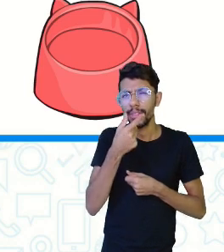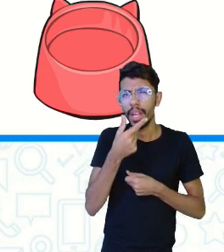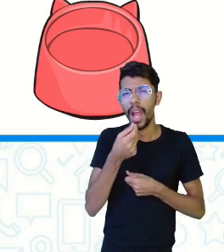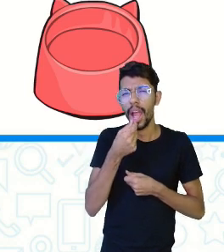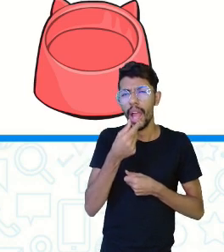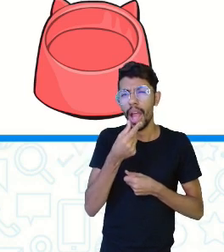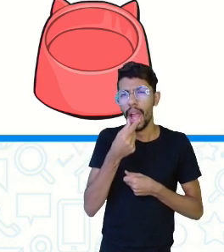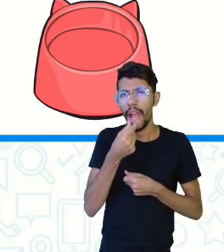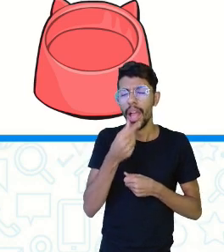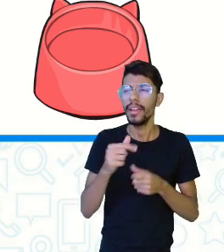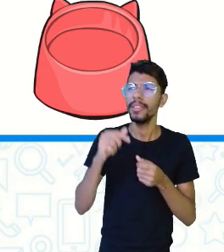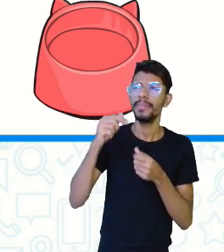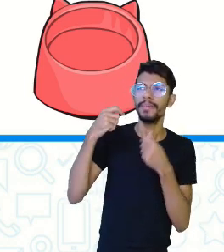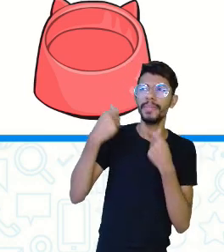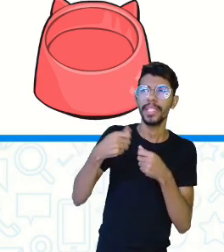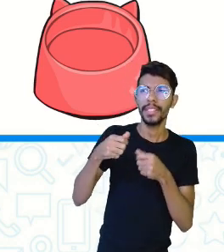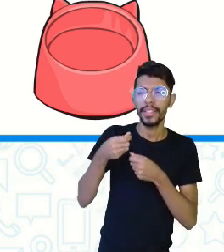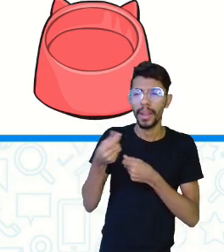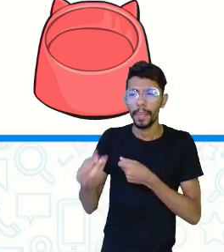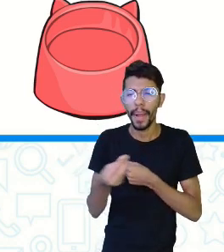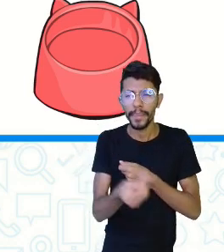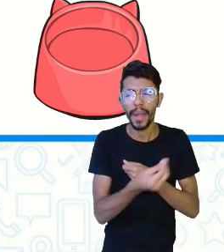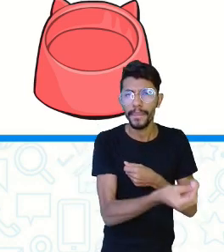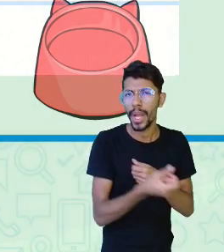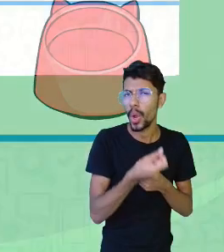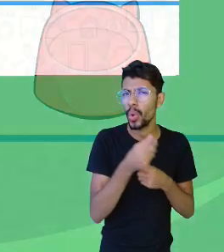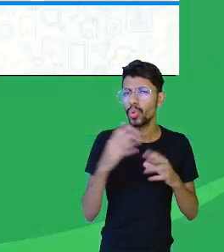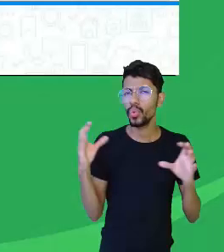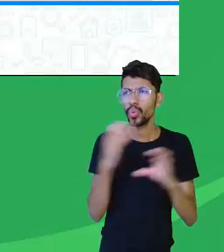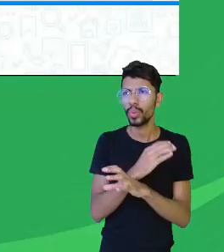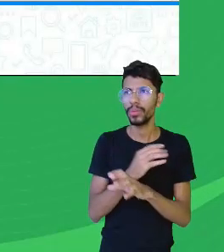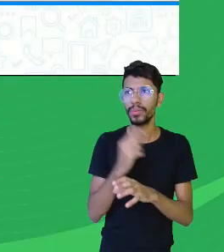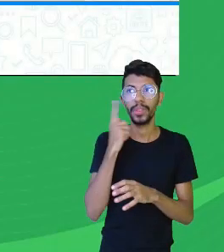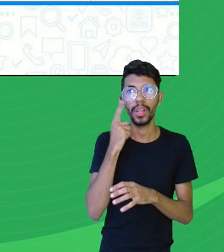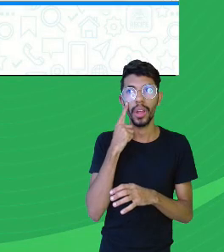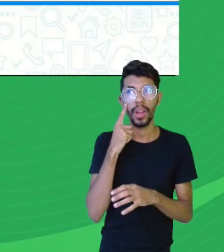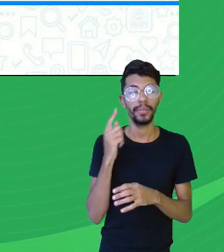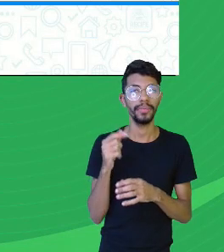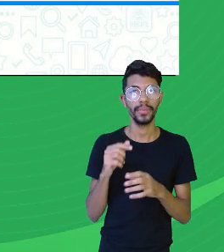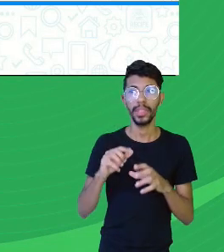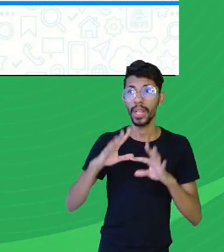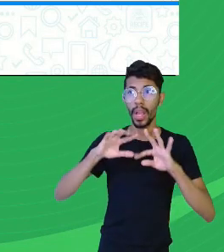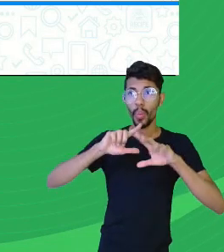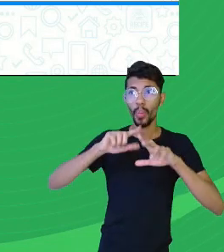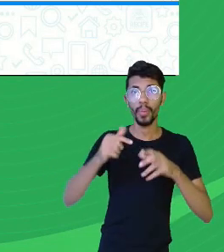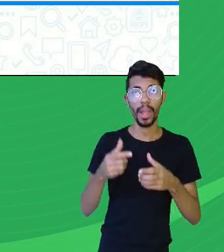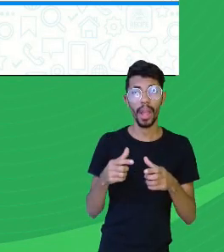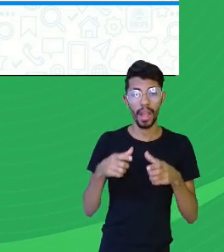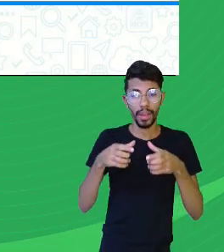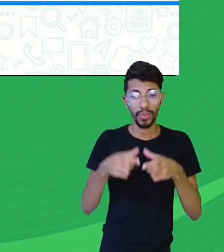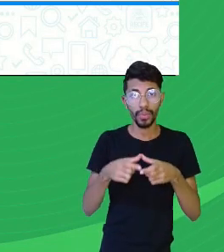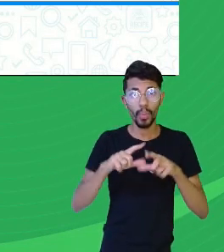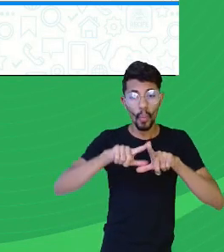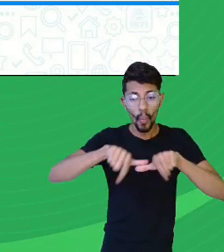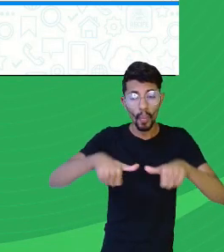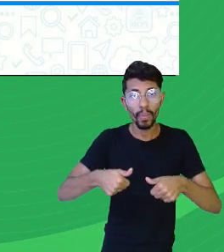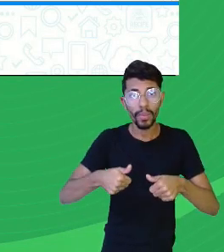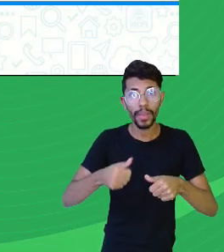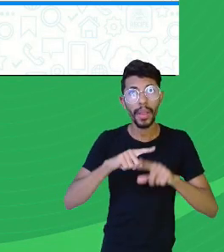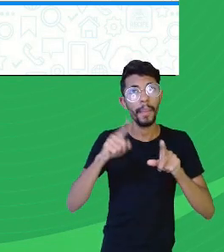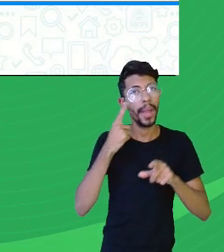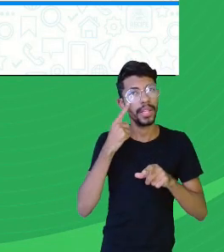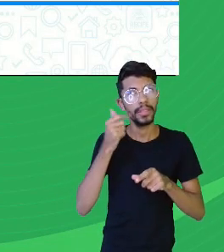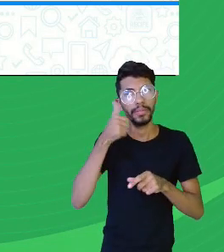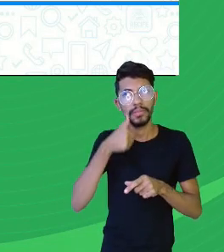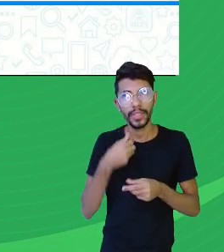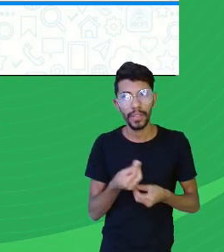está vazia, mas Cris vai colocar 2 biscoitos em cada vasilha do gato. Olha